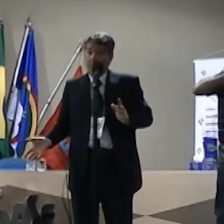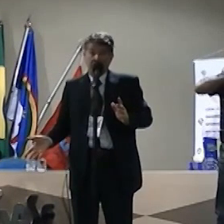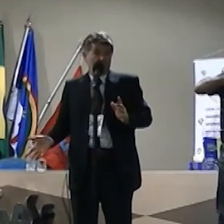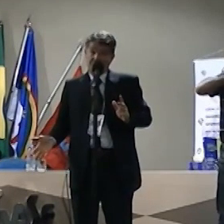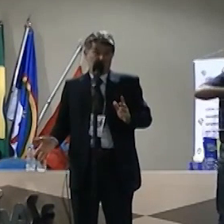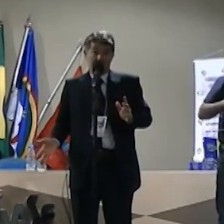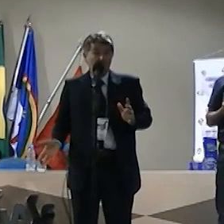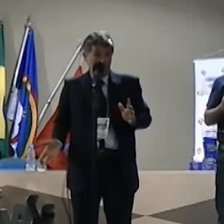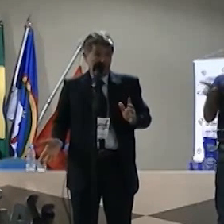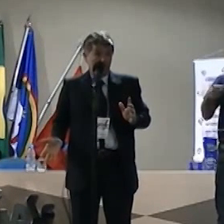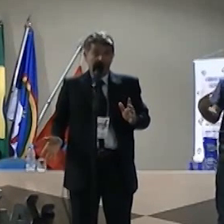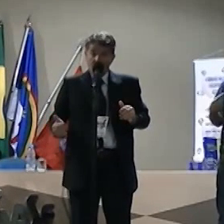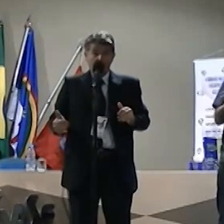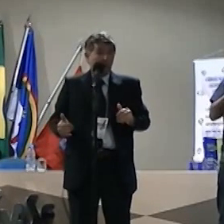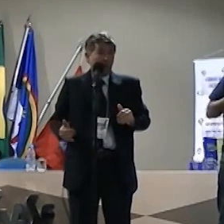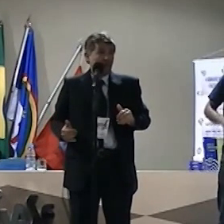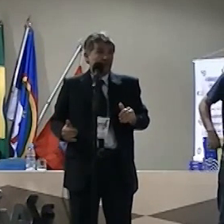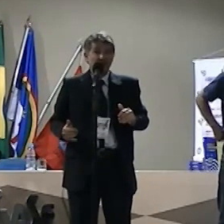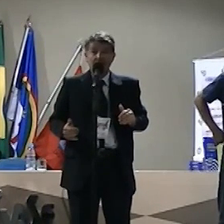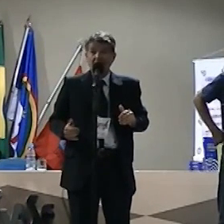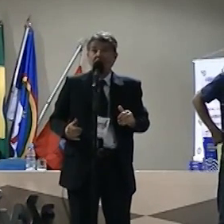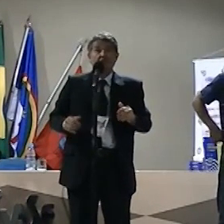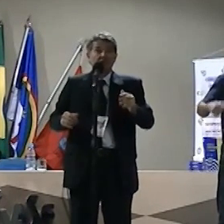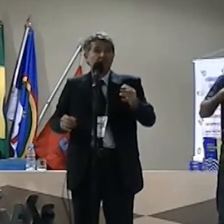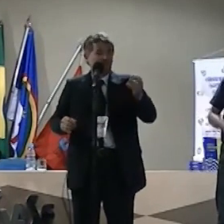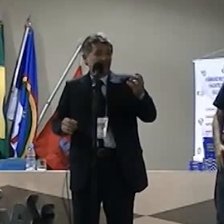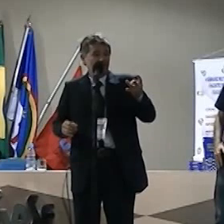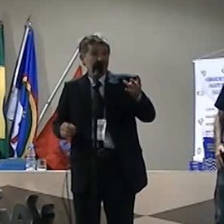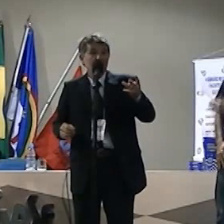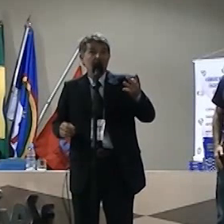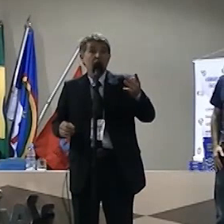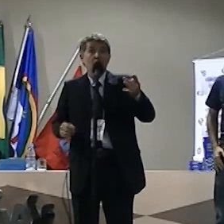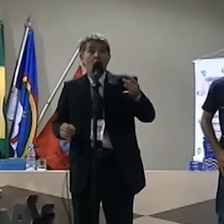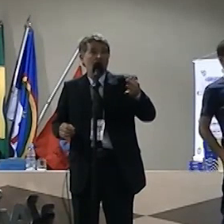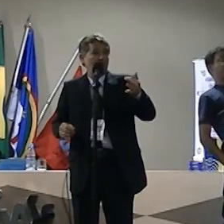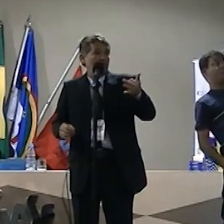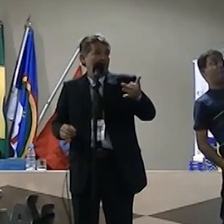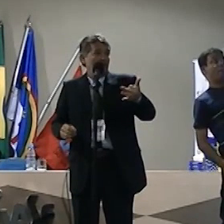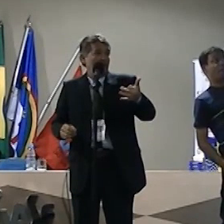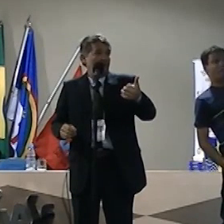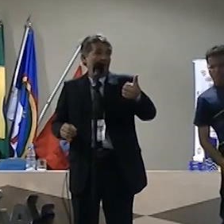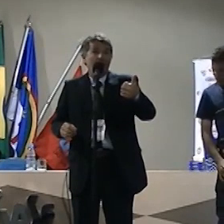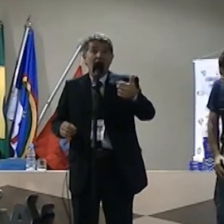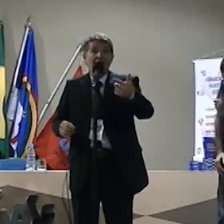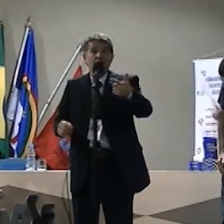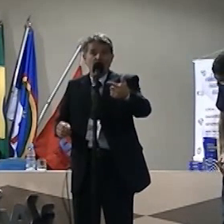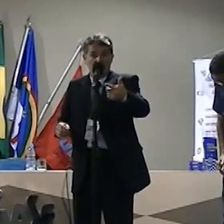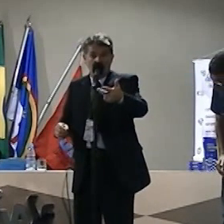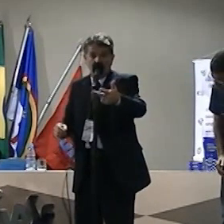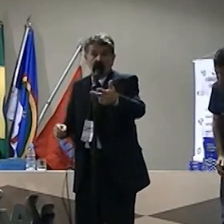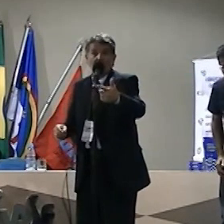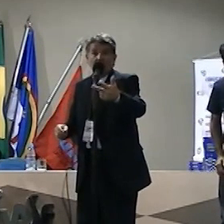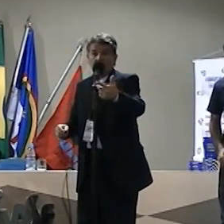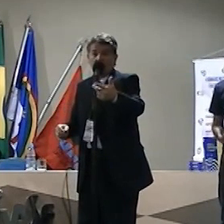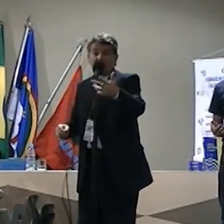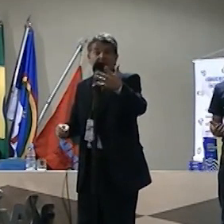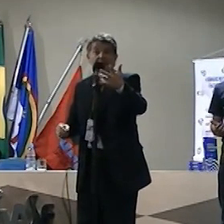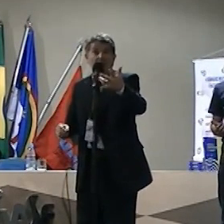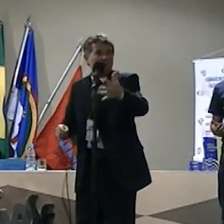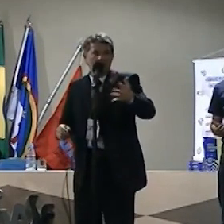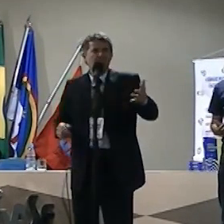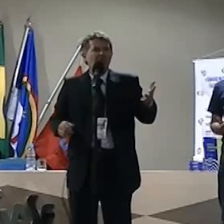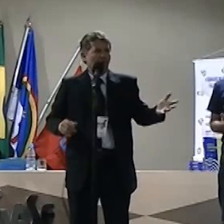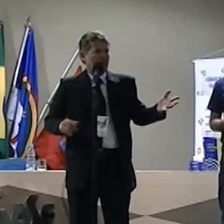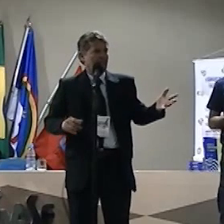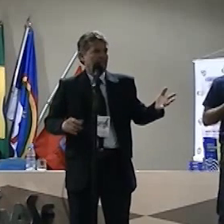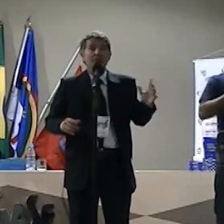na boca. Não, eu vou dizer que é transa, sexo, coito, orgasmo,